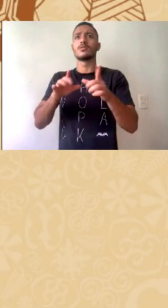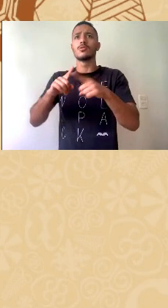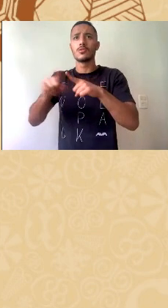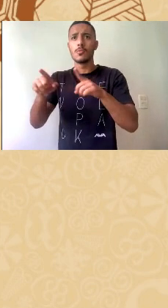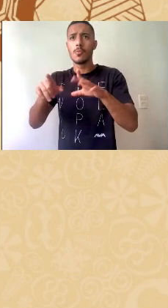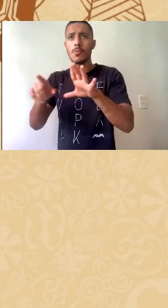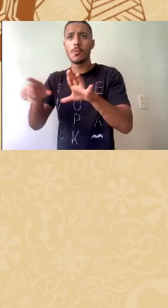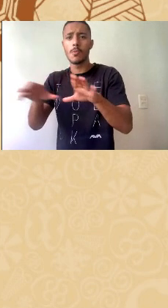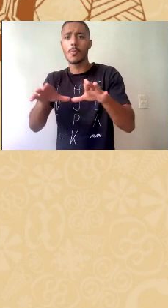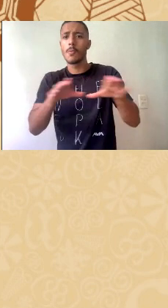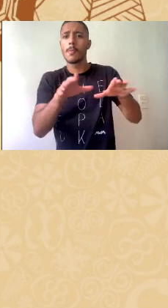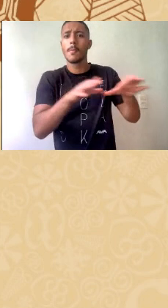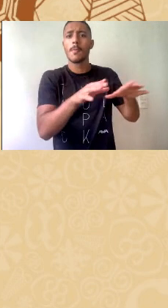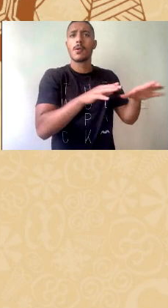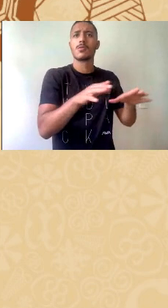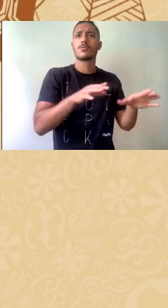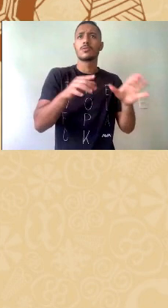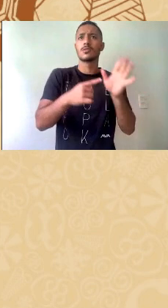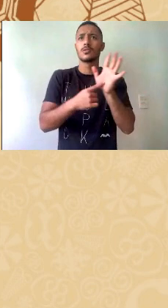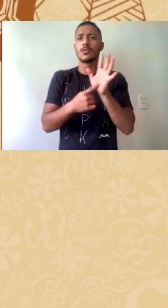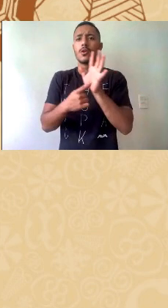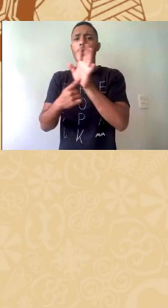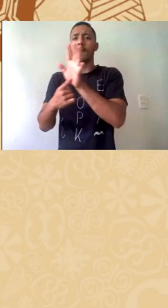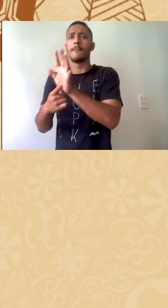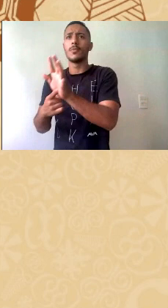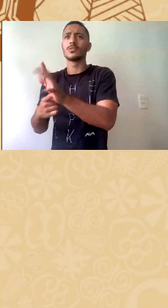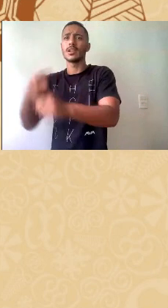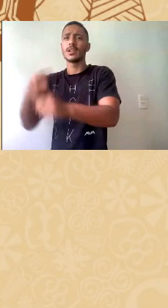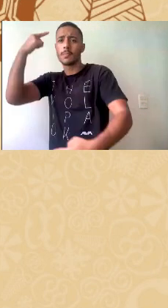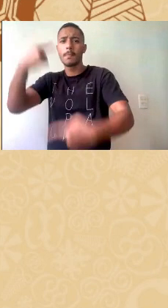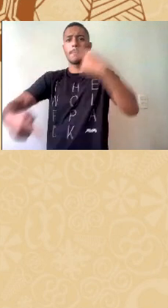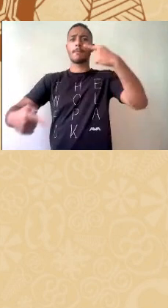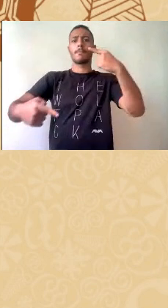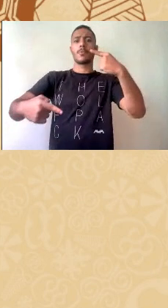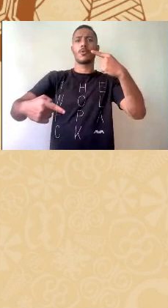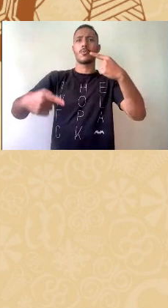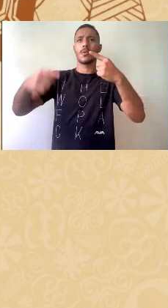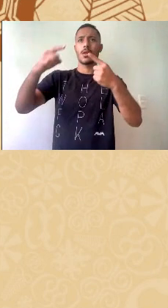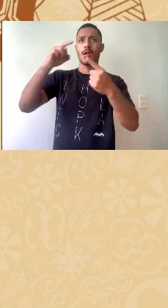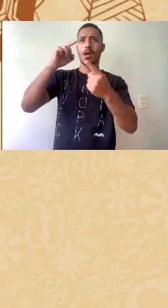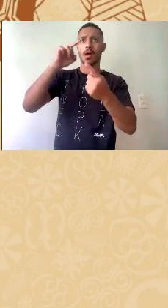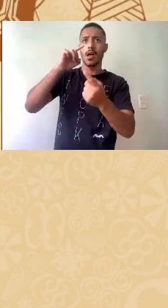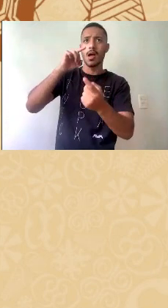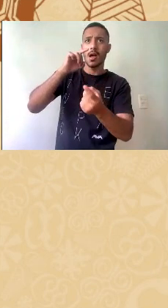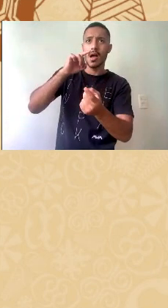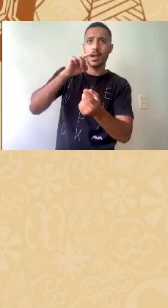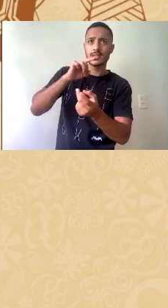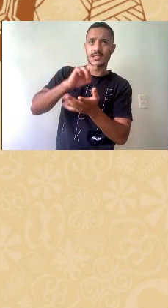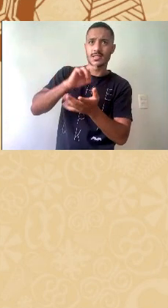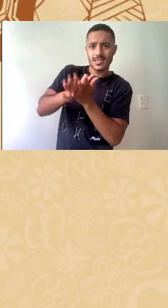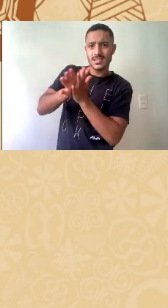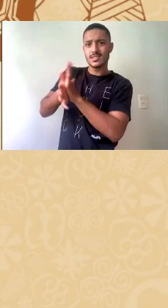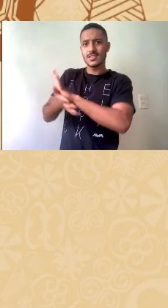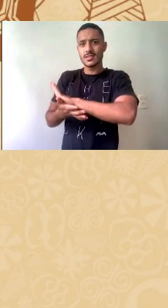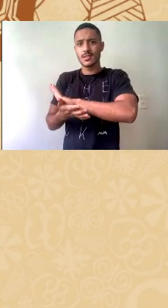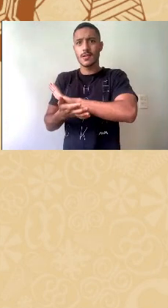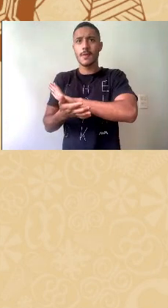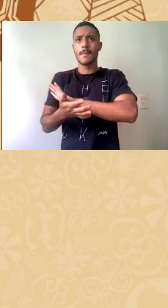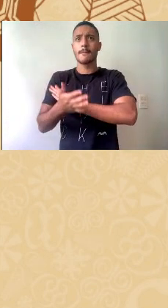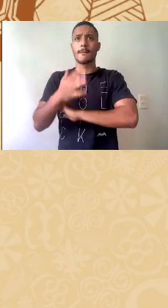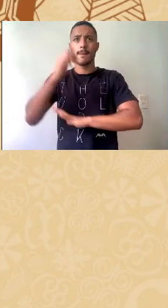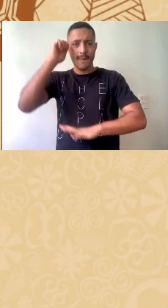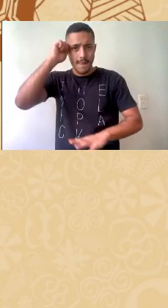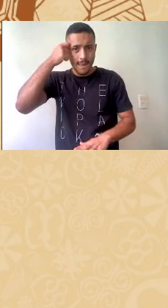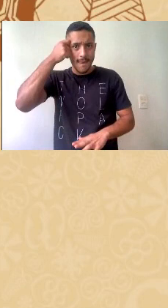né, ou de proibir a discriminação contra negros e negras, ela está presente. Nesse momento, o PCdoB vai